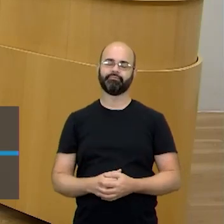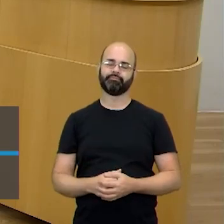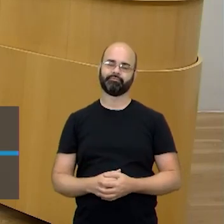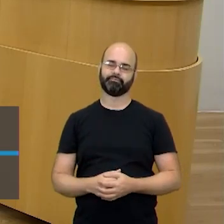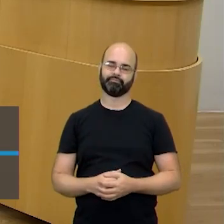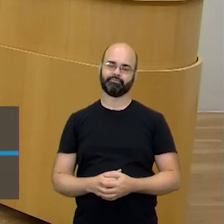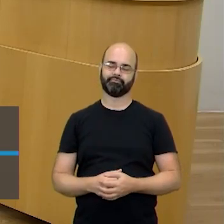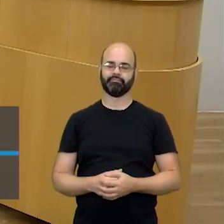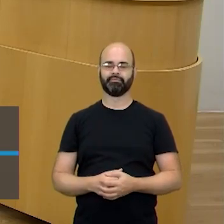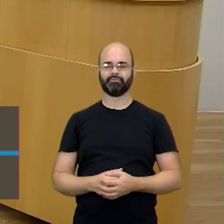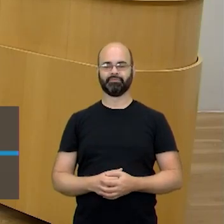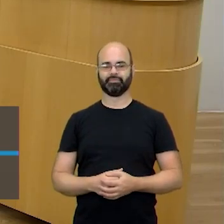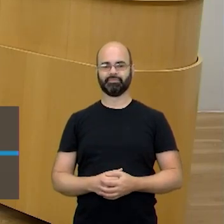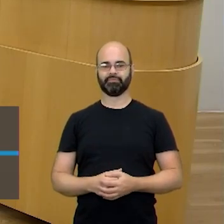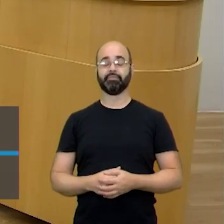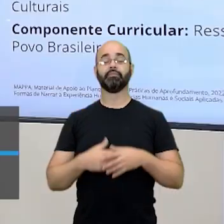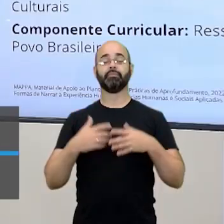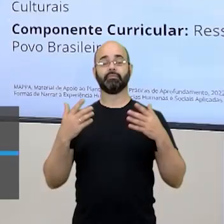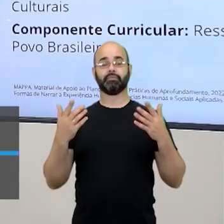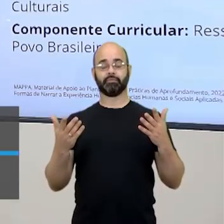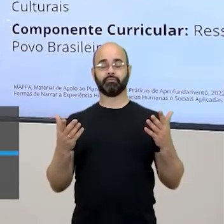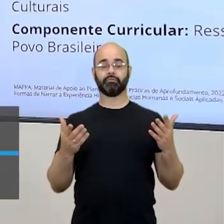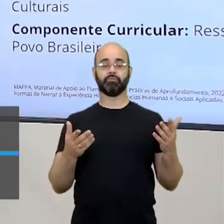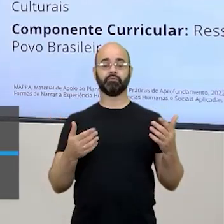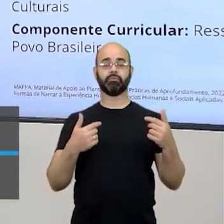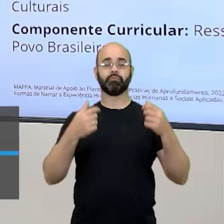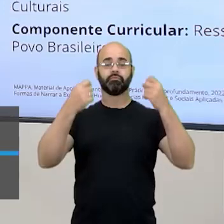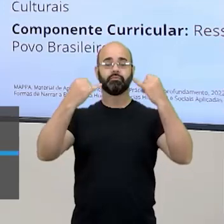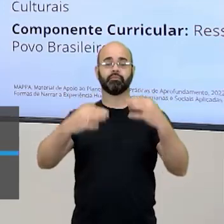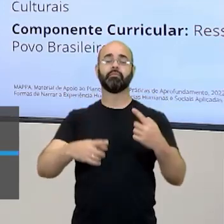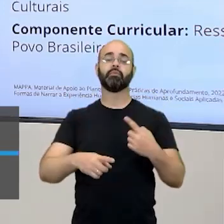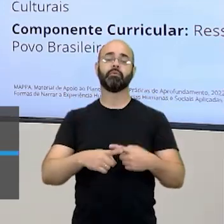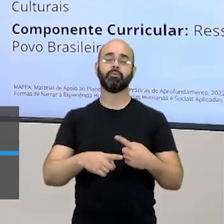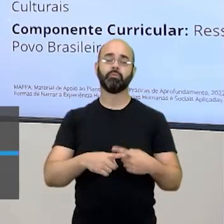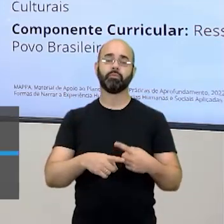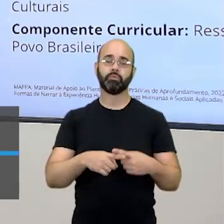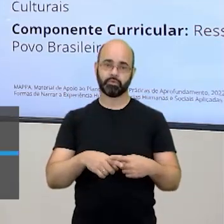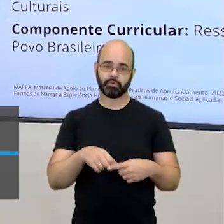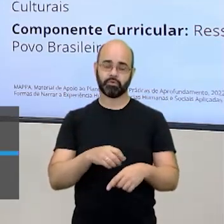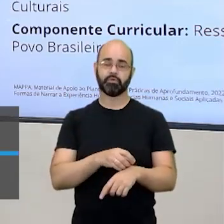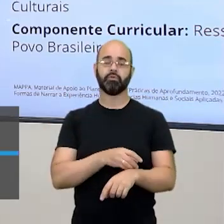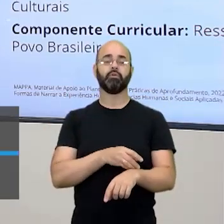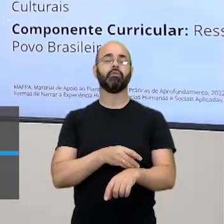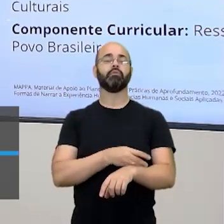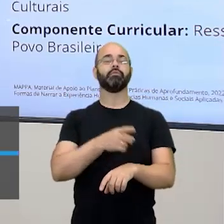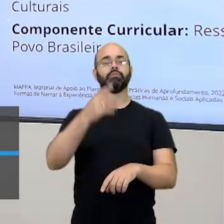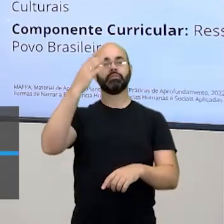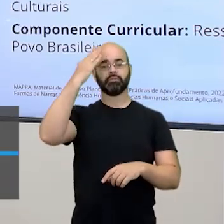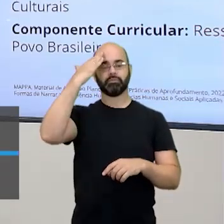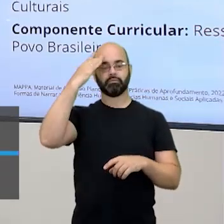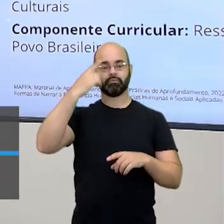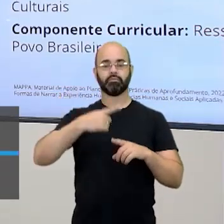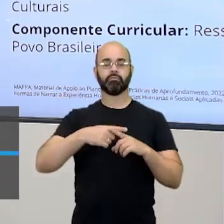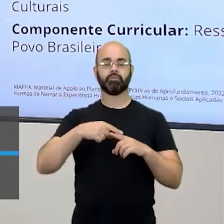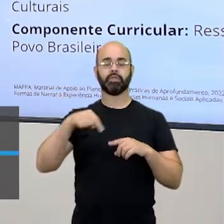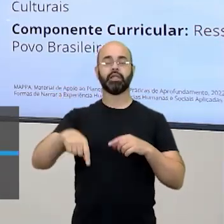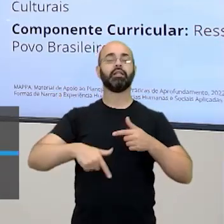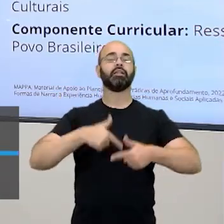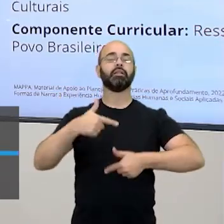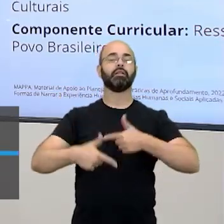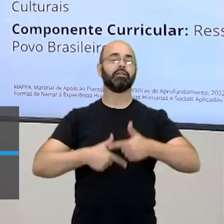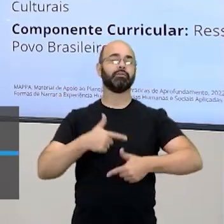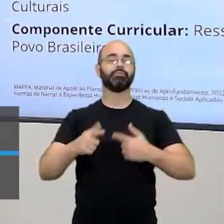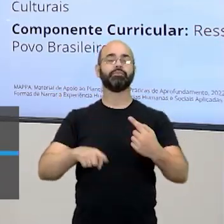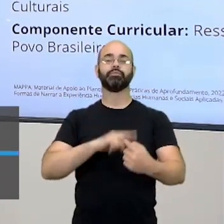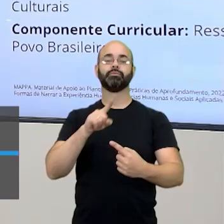o professor Russo estamos fazendo, ela serve para ilustrar bastante qual é a pretensão desse trabalho que